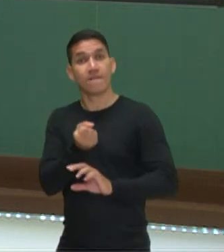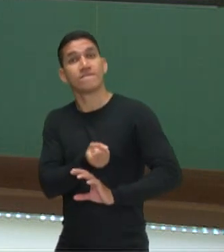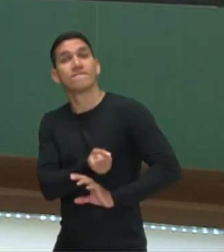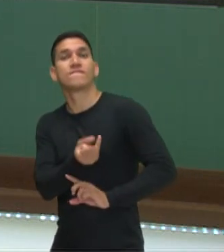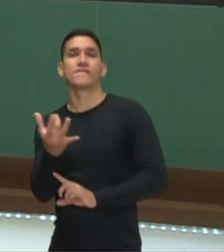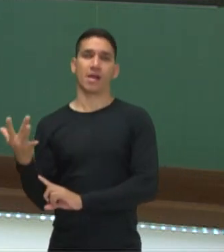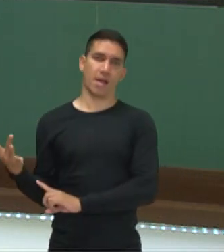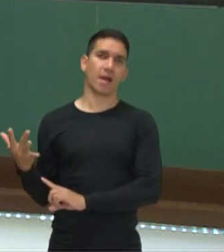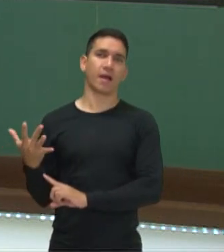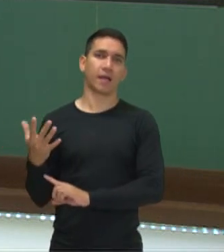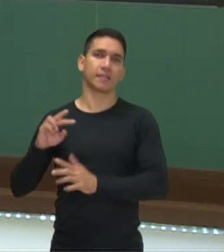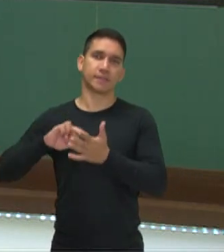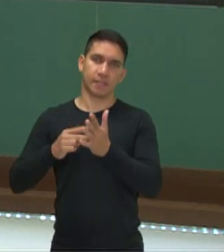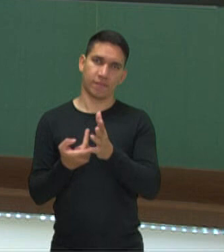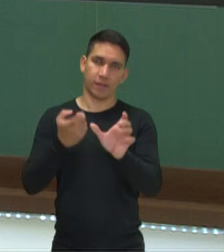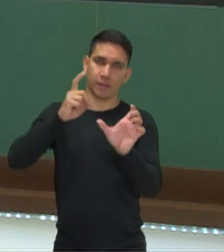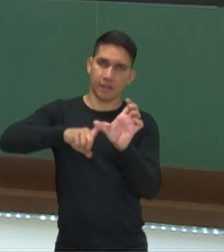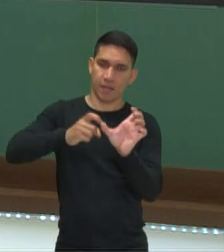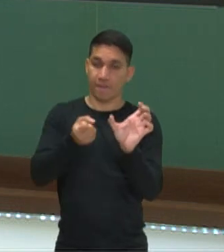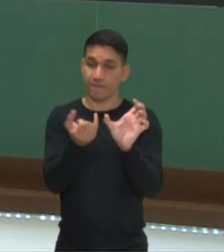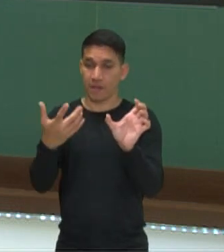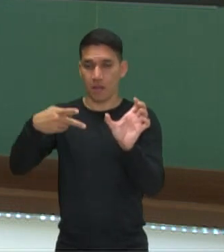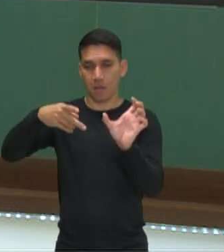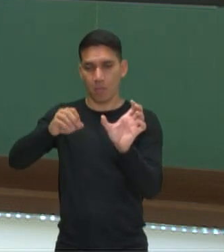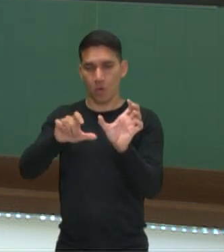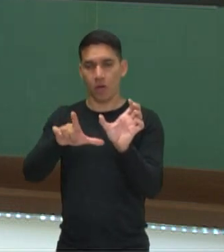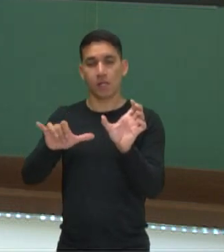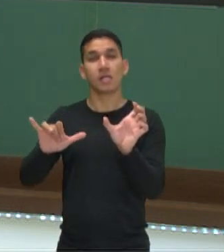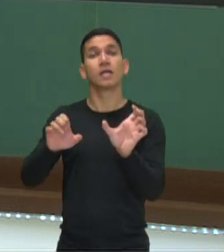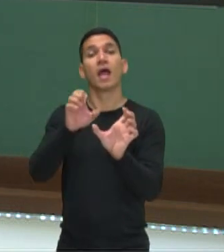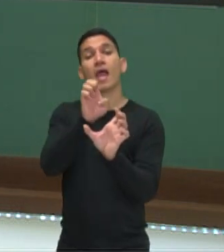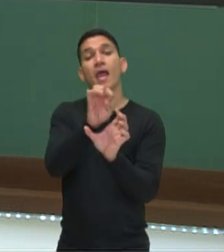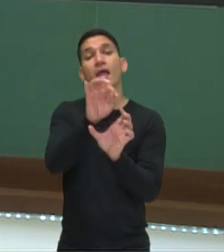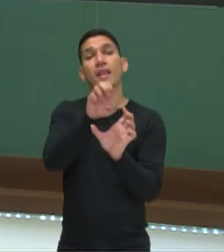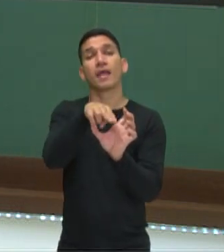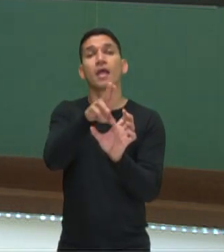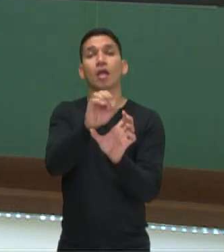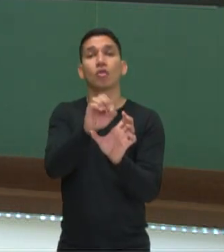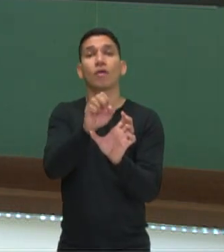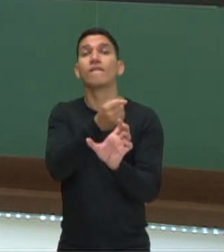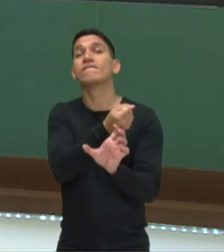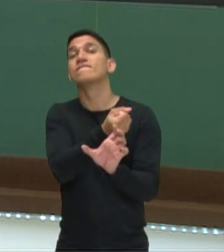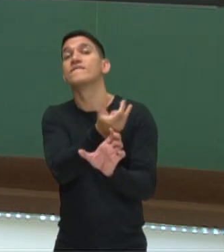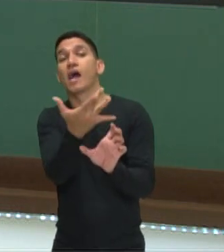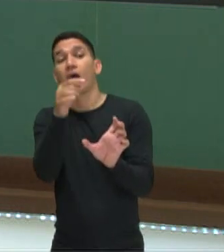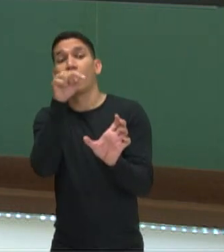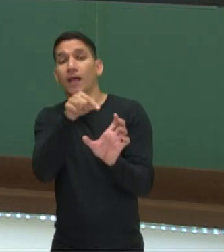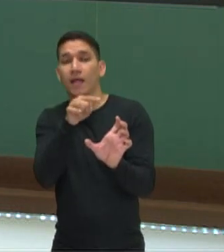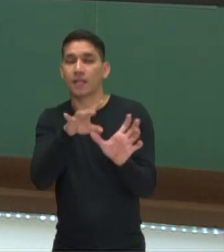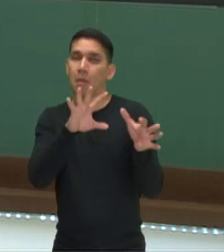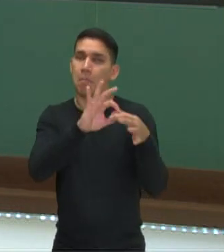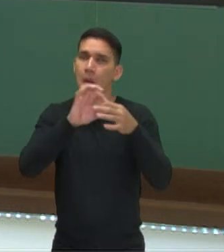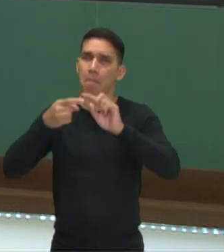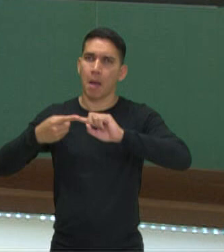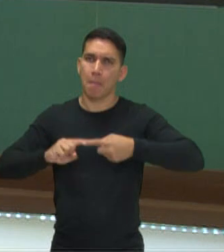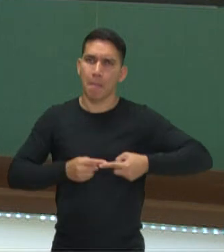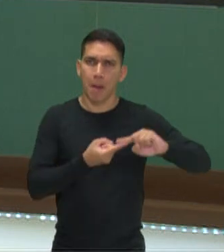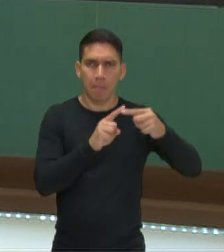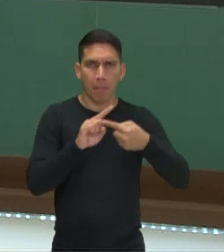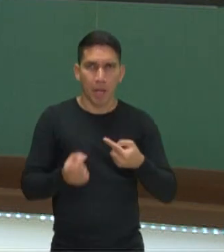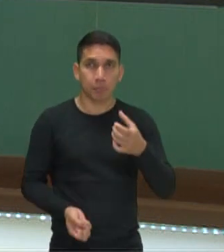um prefixo que indica vários, polieteno, vários etenos ligados um no outro para constituir